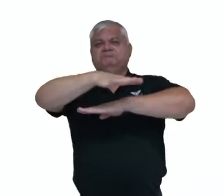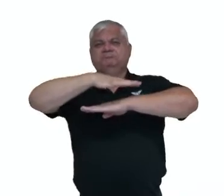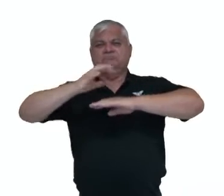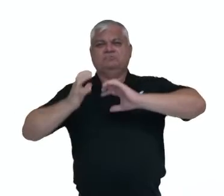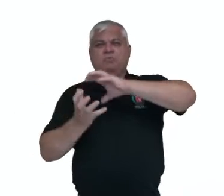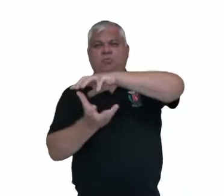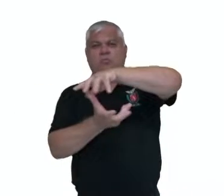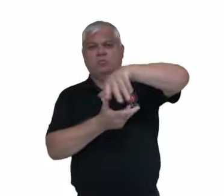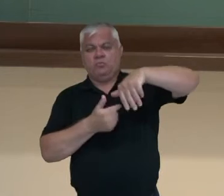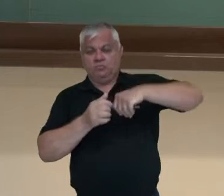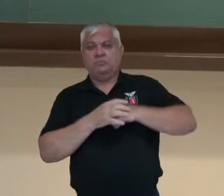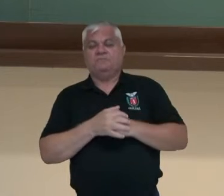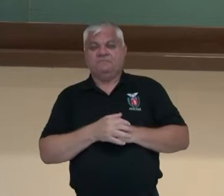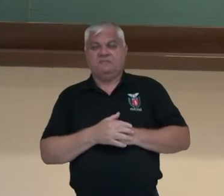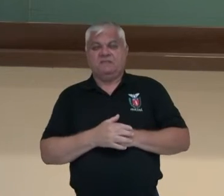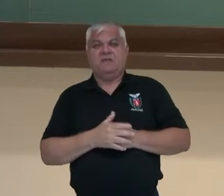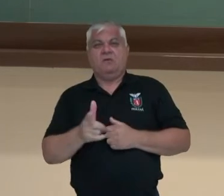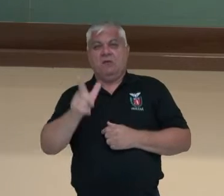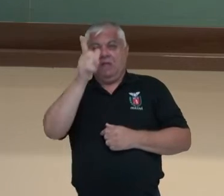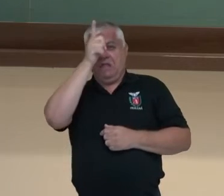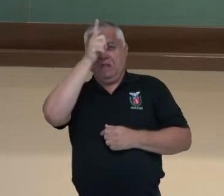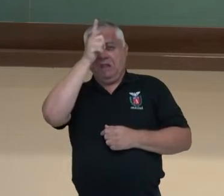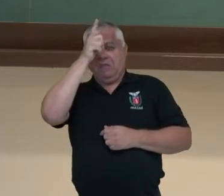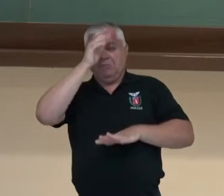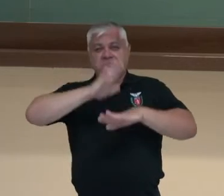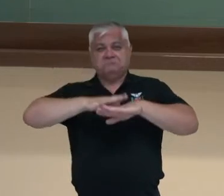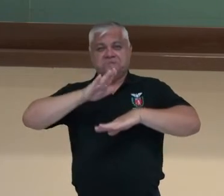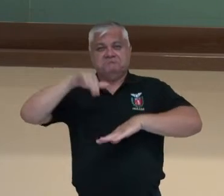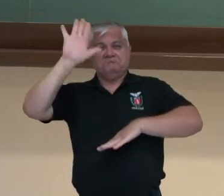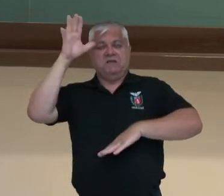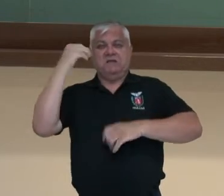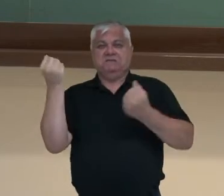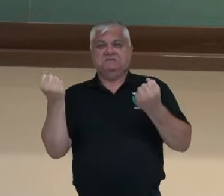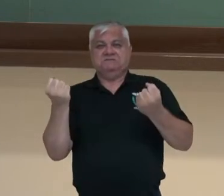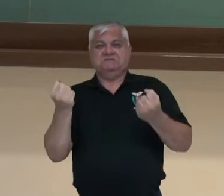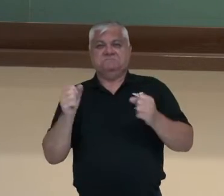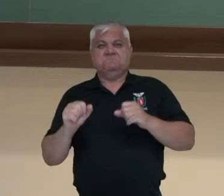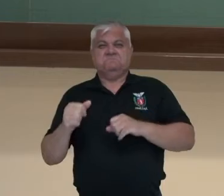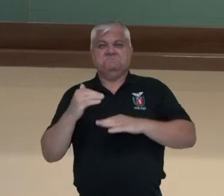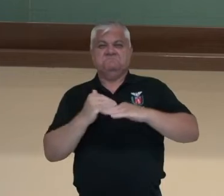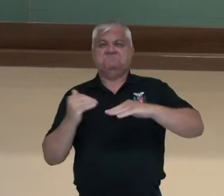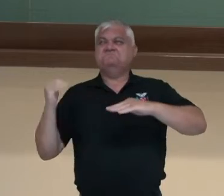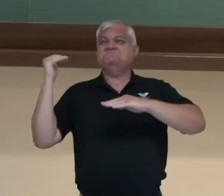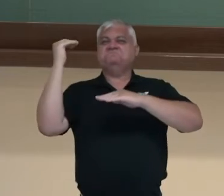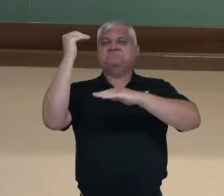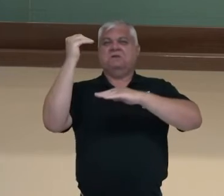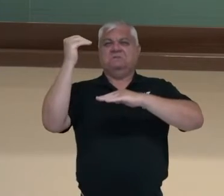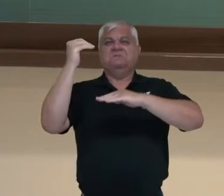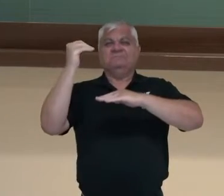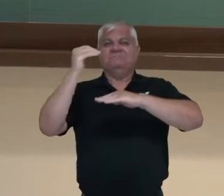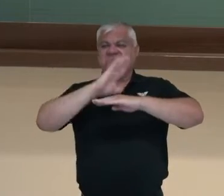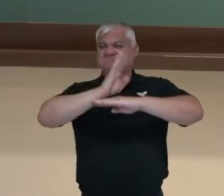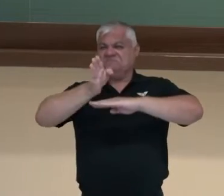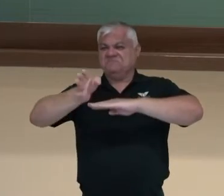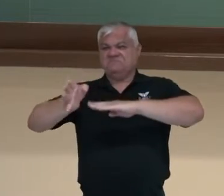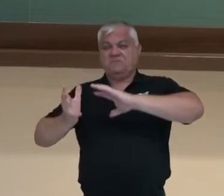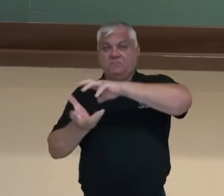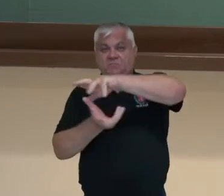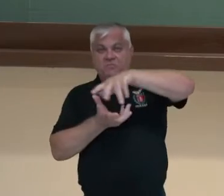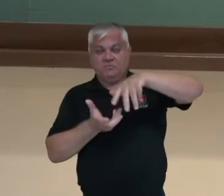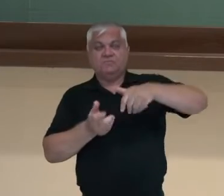mundo. Então, eles achavam que a raça alemã, a raça ariana, eles eram superiores ao resto do mundo. Então, aqui, ó,